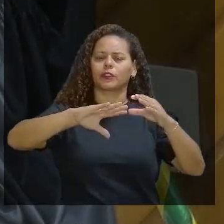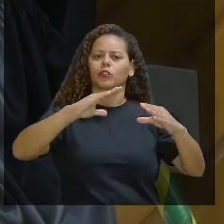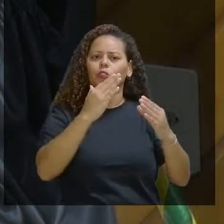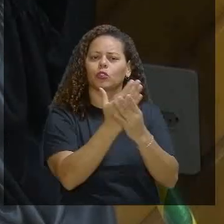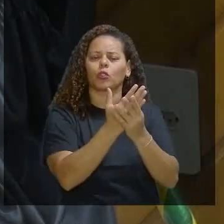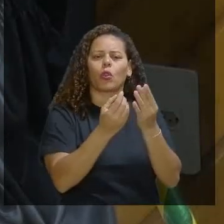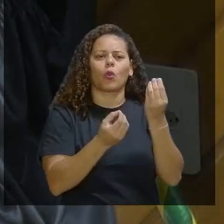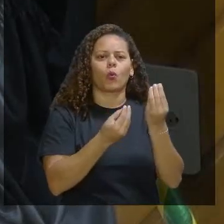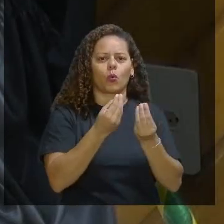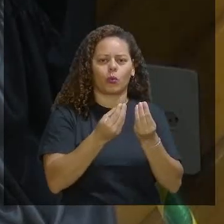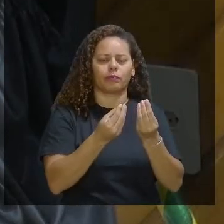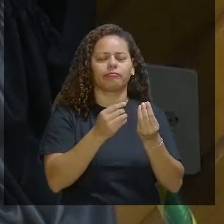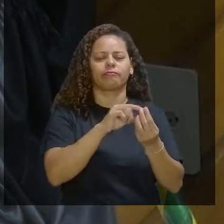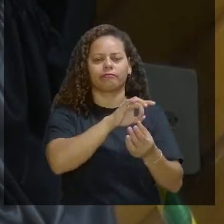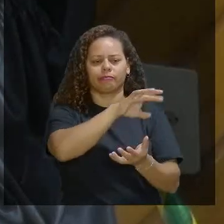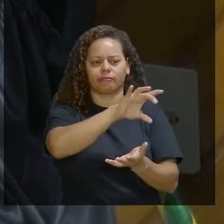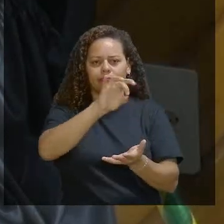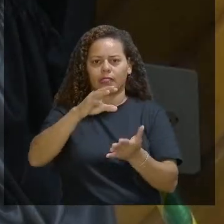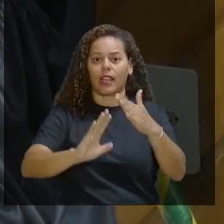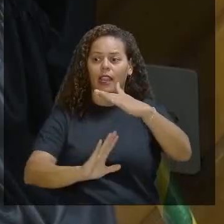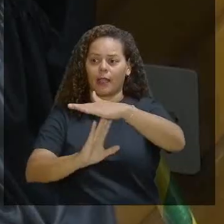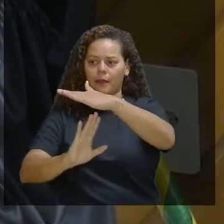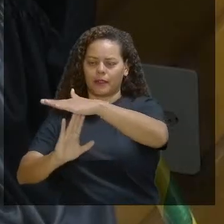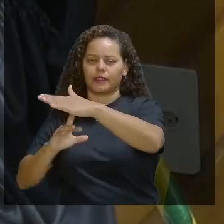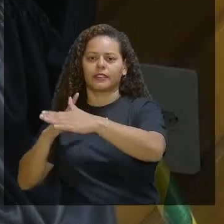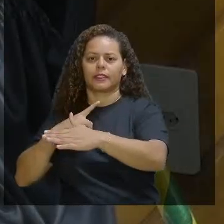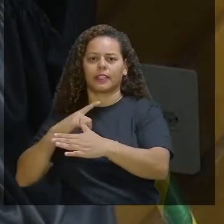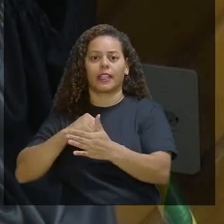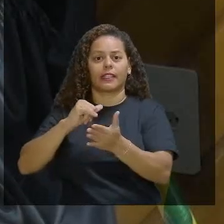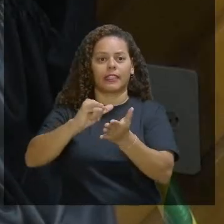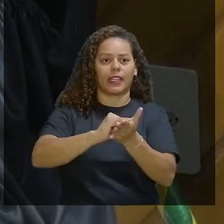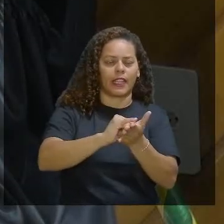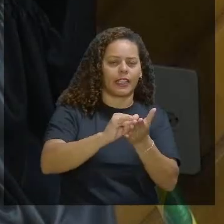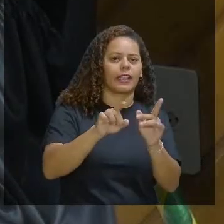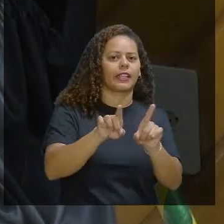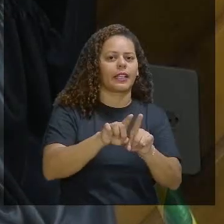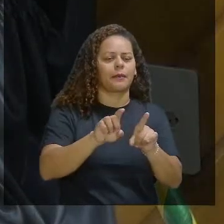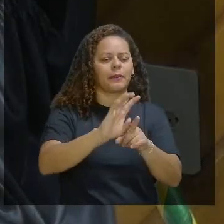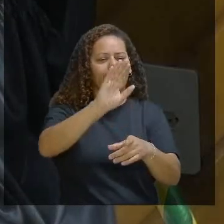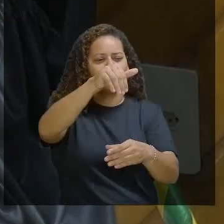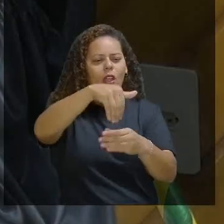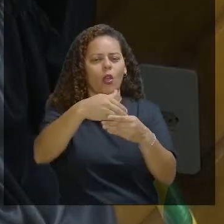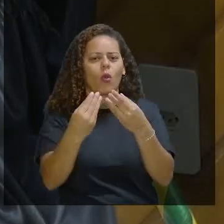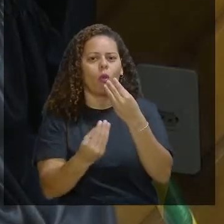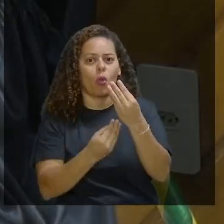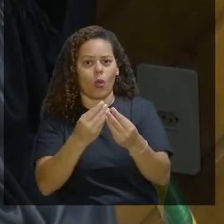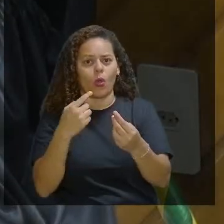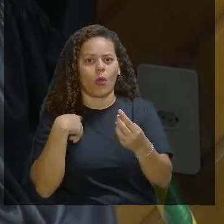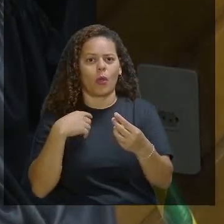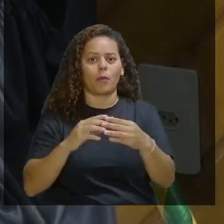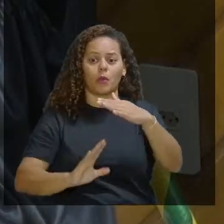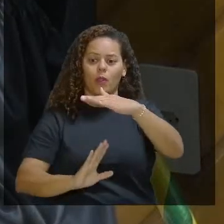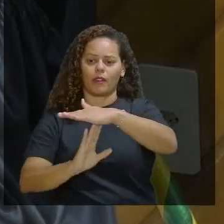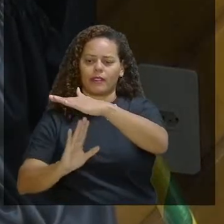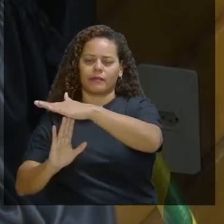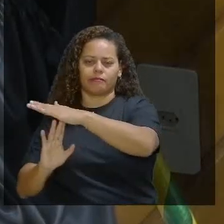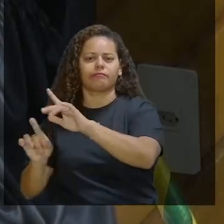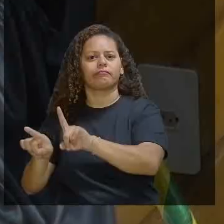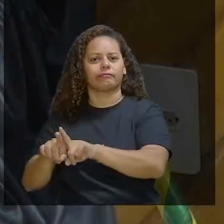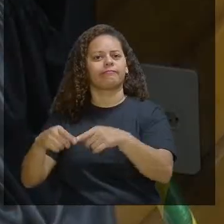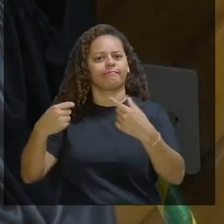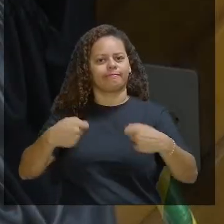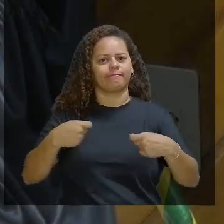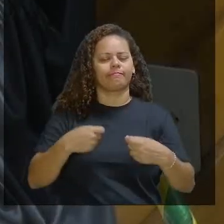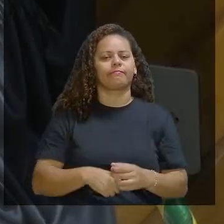natureza administrativa. A gestão do cadastro eleitoral e a prestação de serviços eleitorais respectivos nos limites territoriais